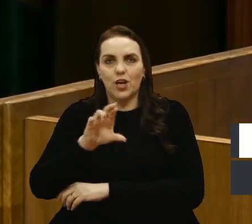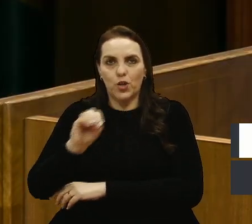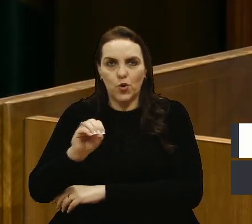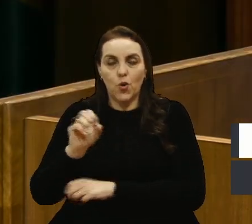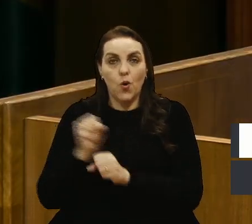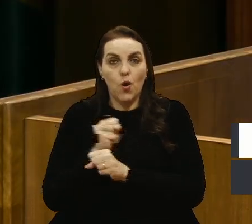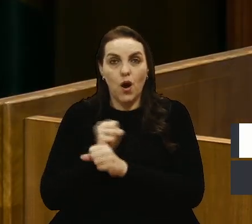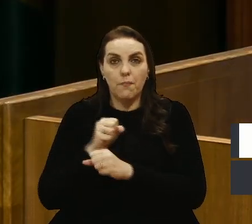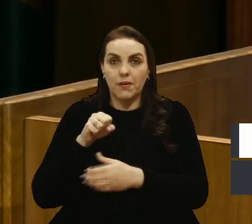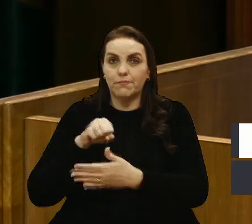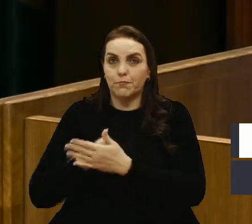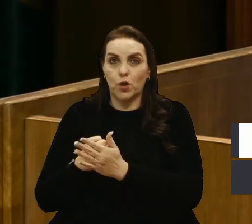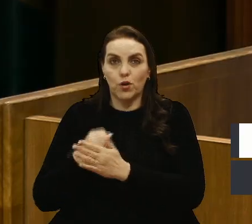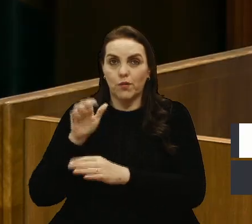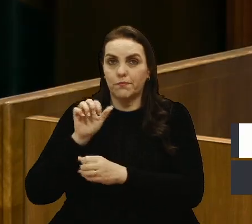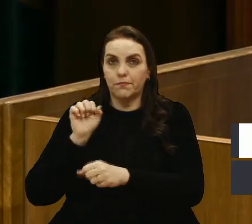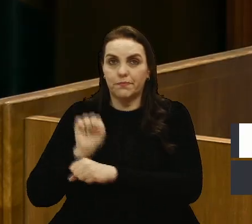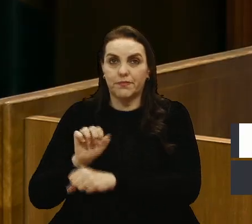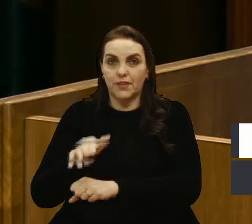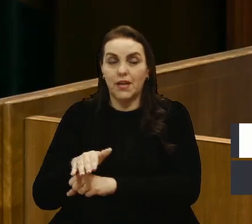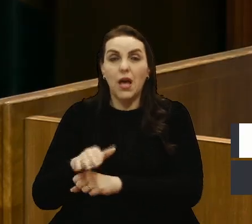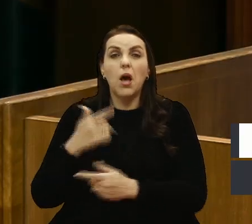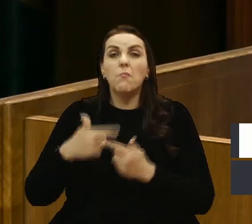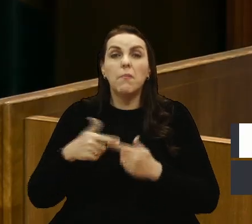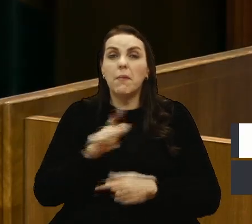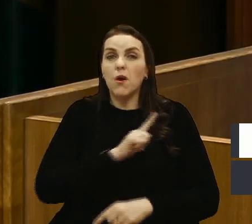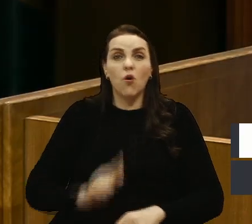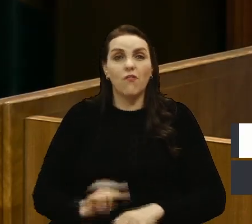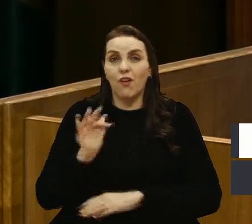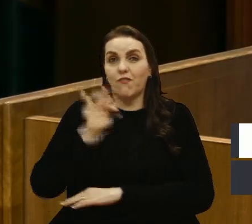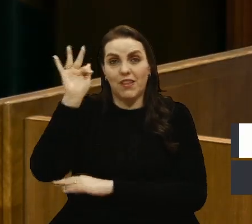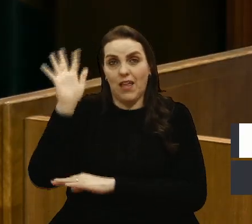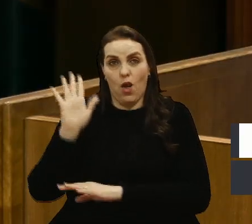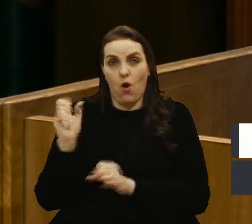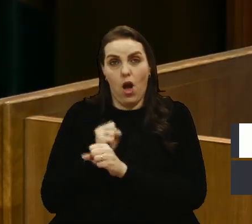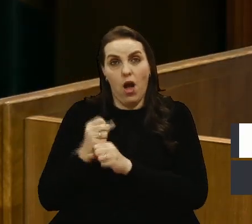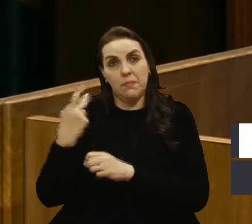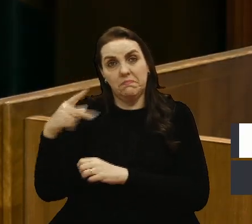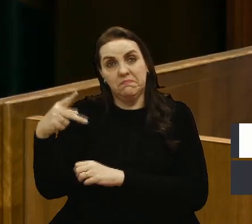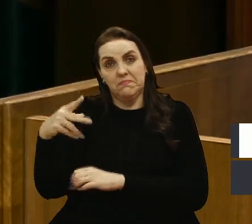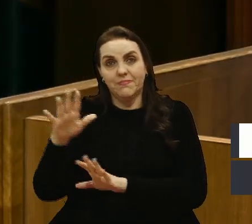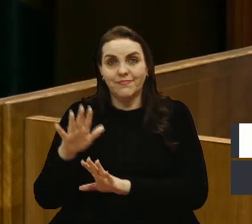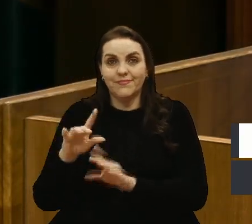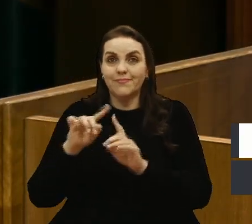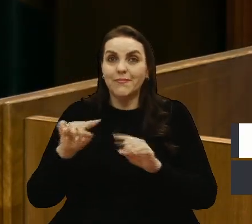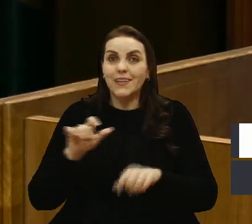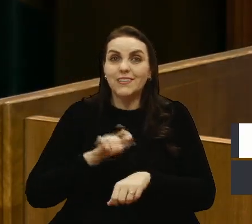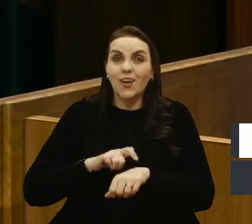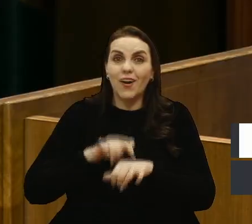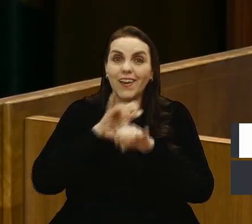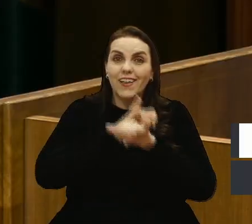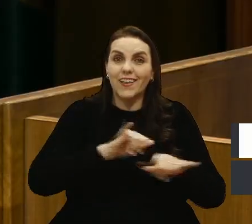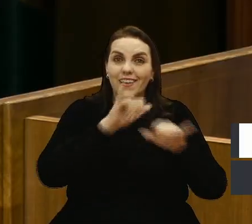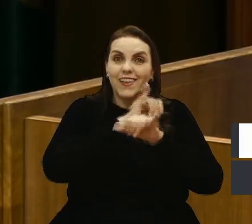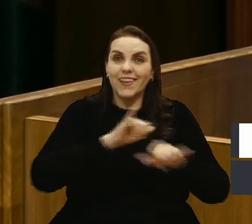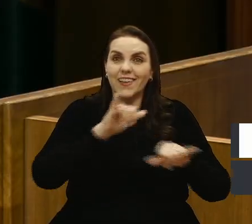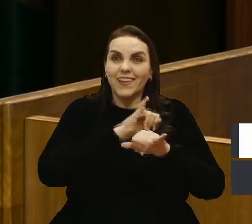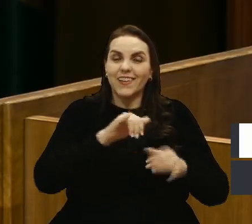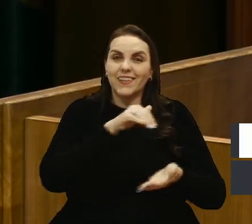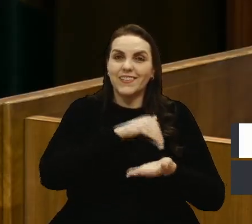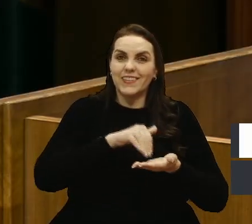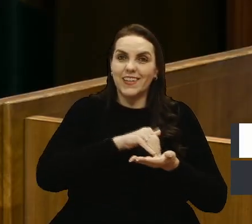O prefeito disse, esse é um problema do governo federal, essa obra é do governo federal. Mas na hora de anunciar, o secretário veio aqui,